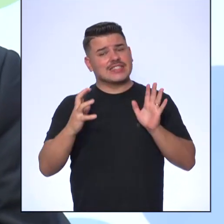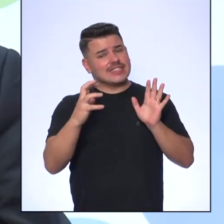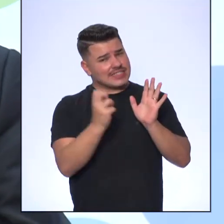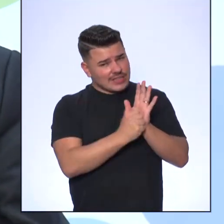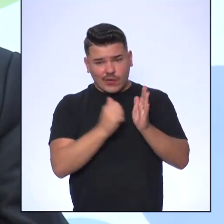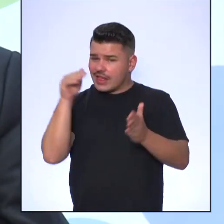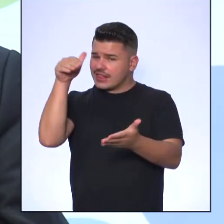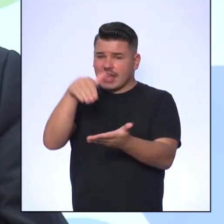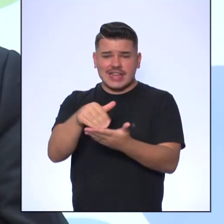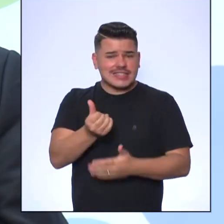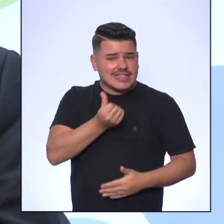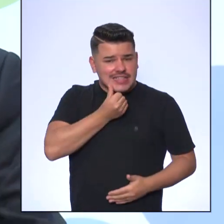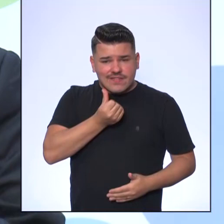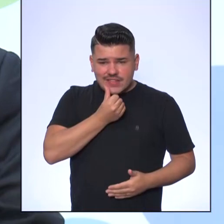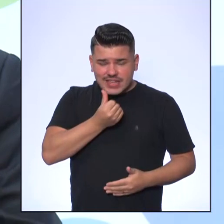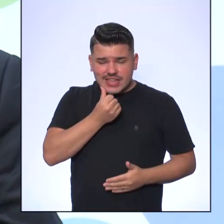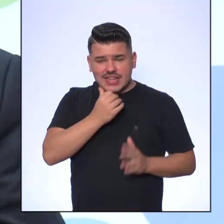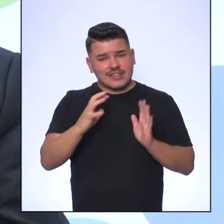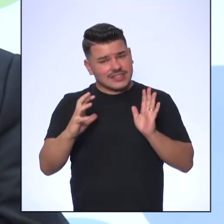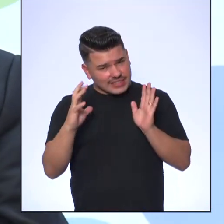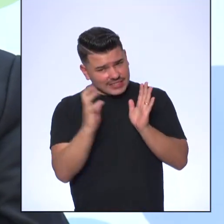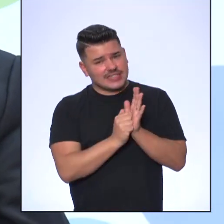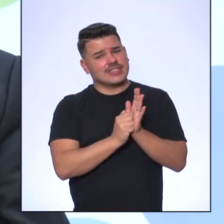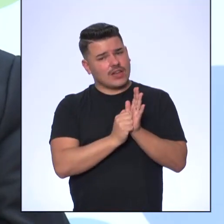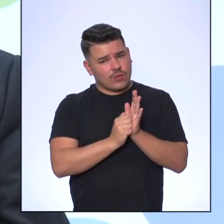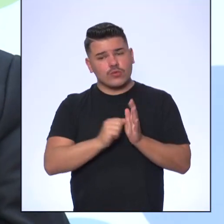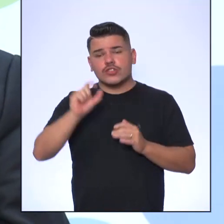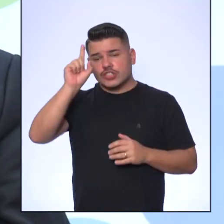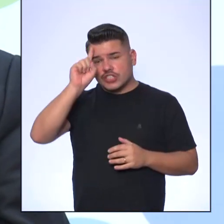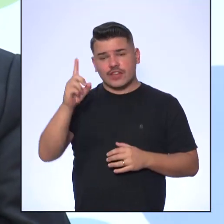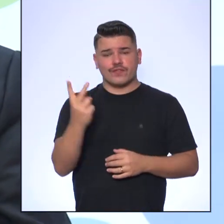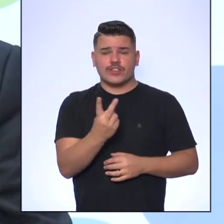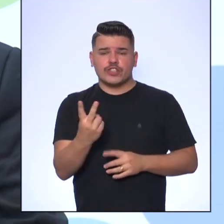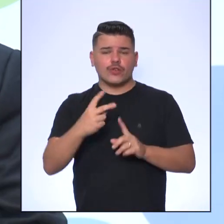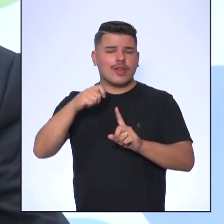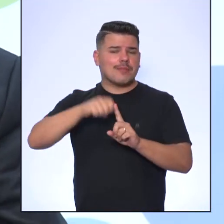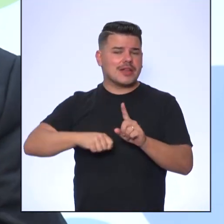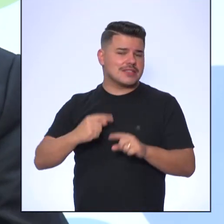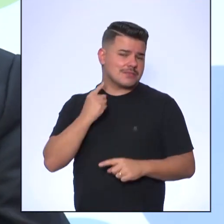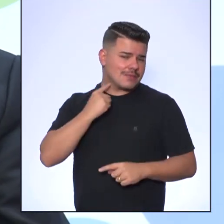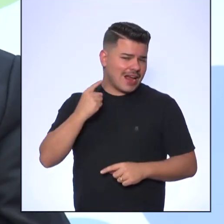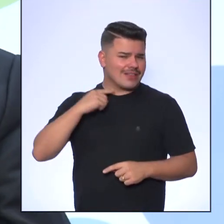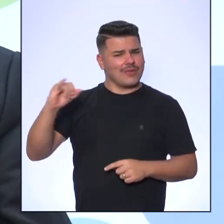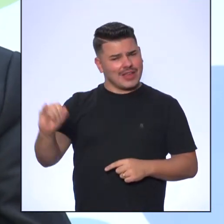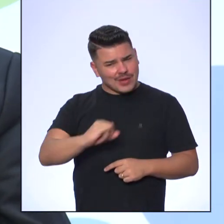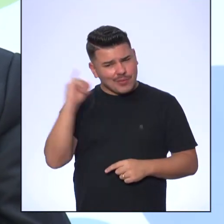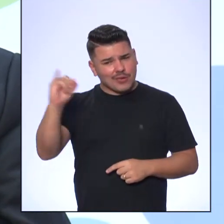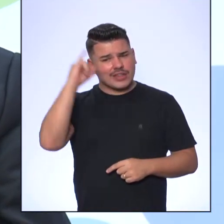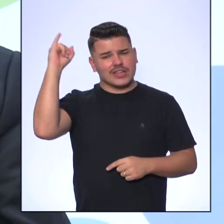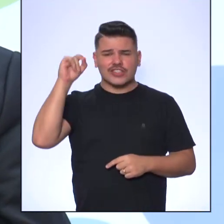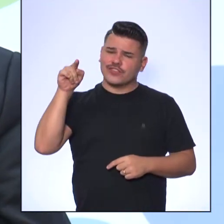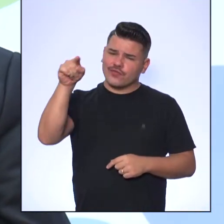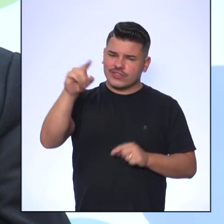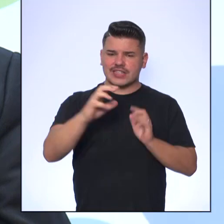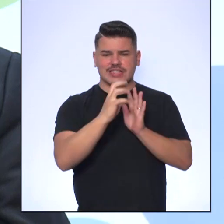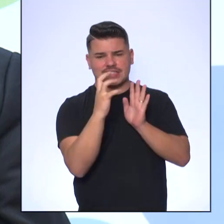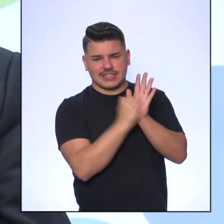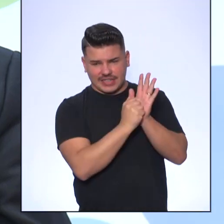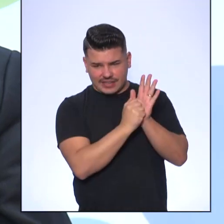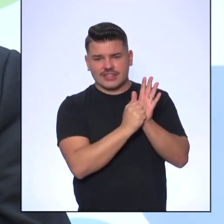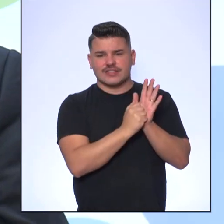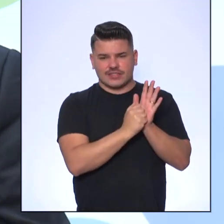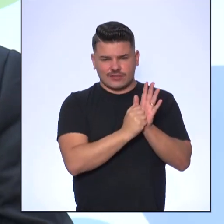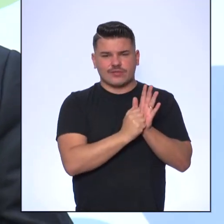vai até sexta-feira agora, dia 22 de maio. Então é super importante que você se